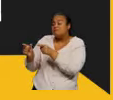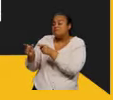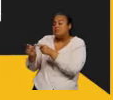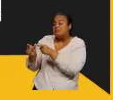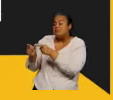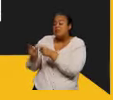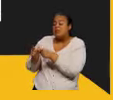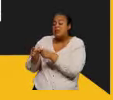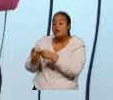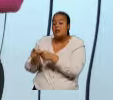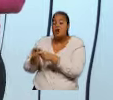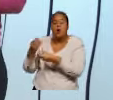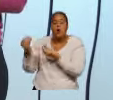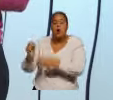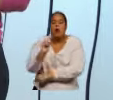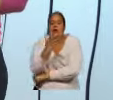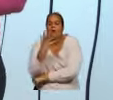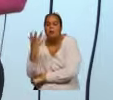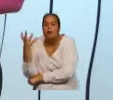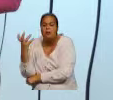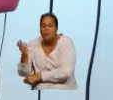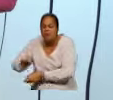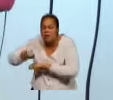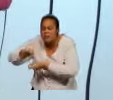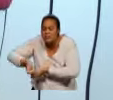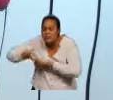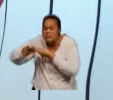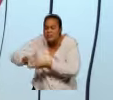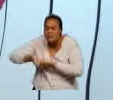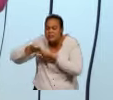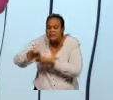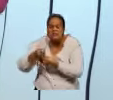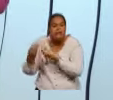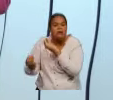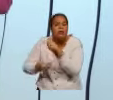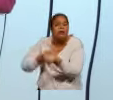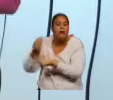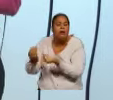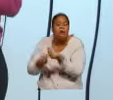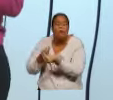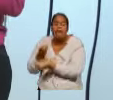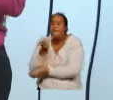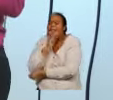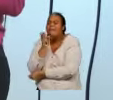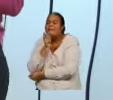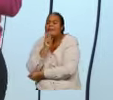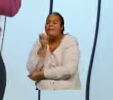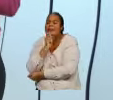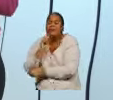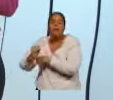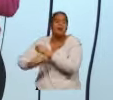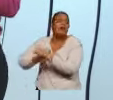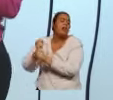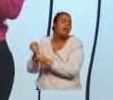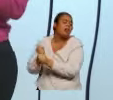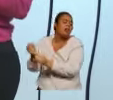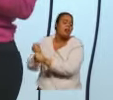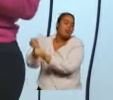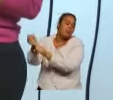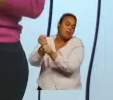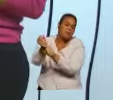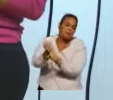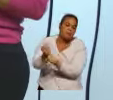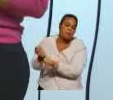a prática da agricultura porque o solo é congelado por exemplo o ano todo então são fatores que